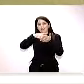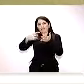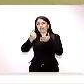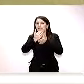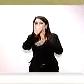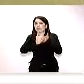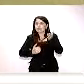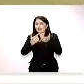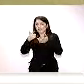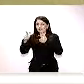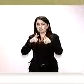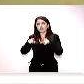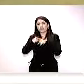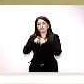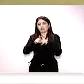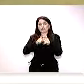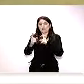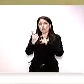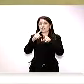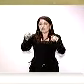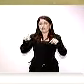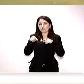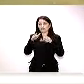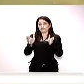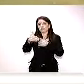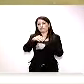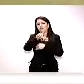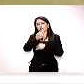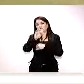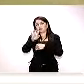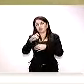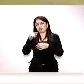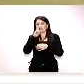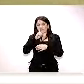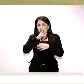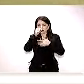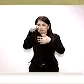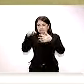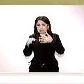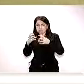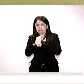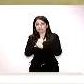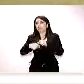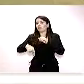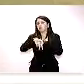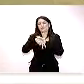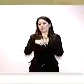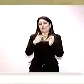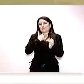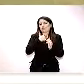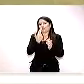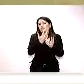editoras bem como a reunião em lote único e o vício do quesito publicidade falhas que somadas caracterizaram restrição competitiv idade o